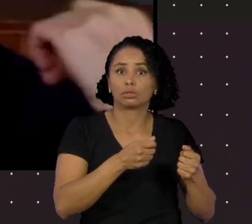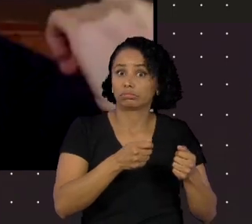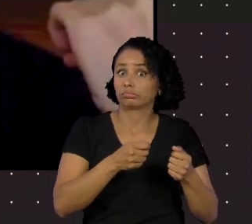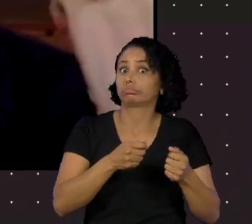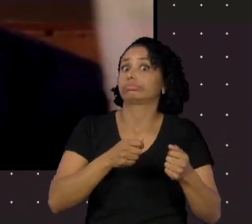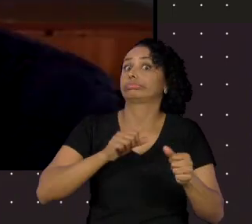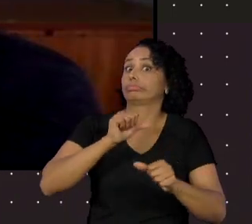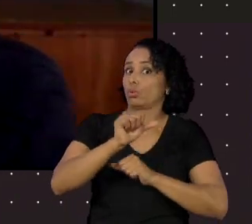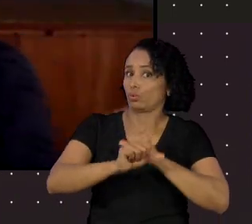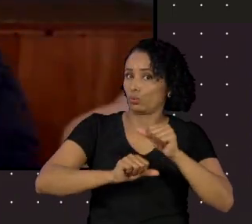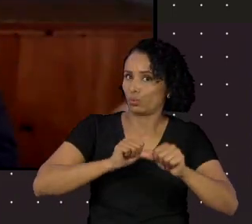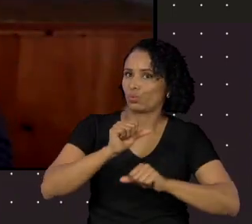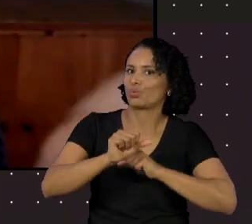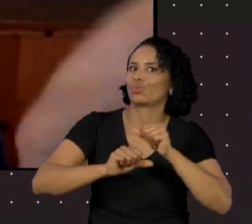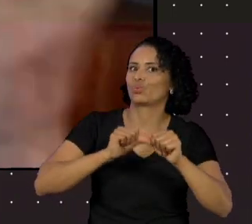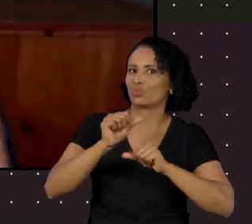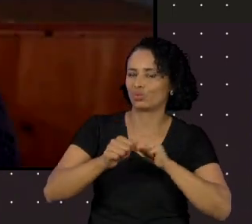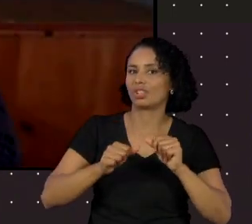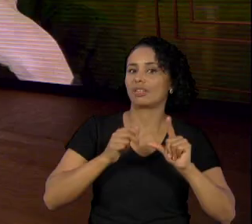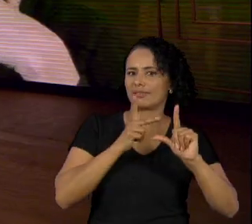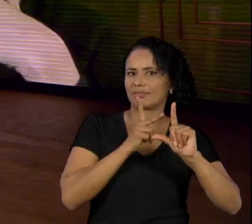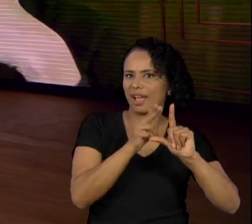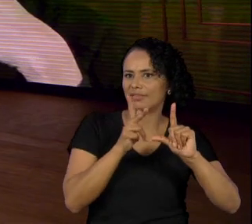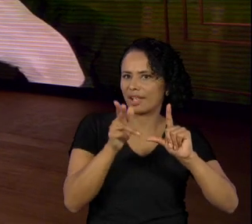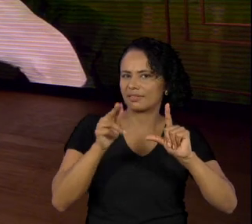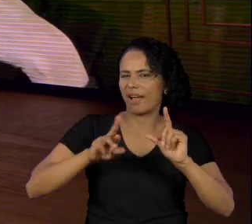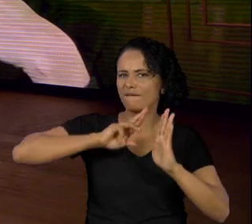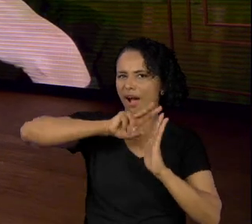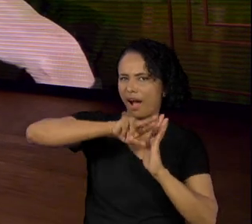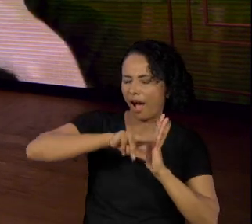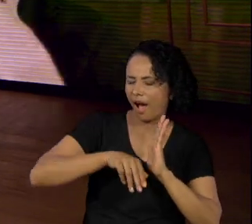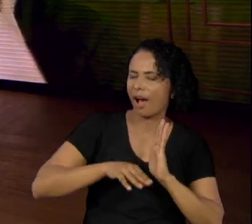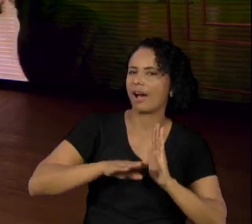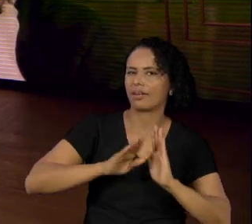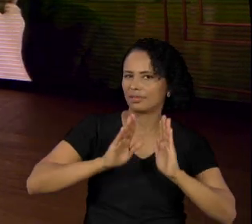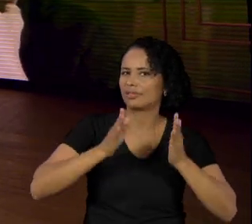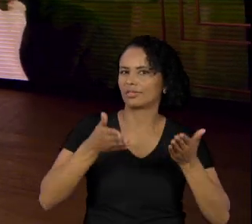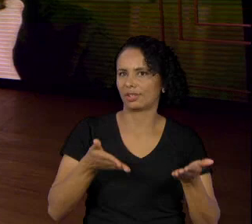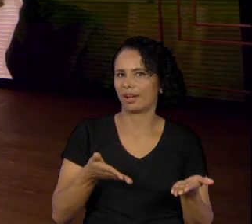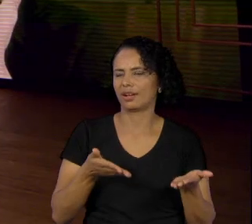Muda, eu fiz muita série, é verdade, assim, se eu for olhar ao longo